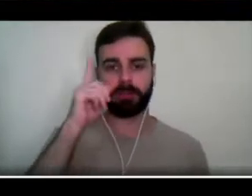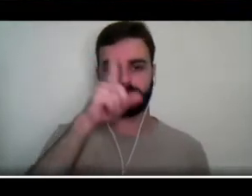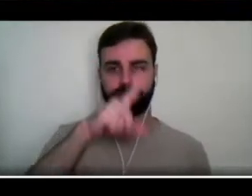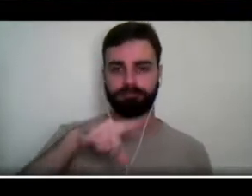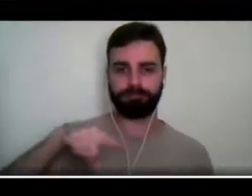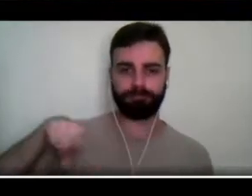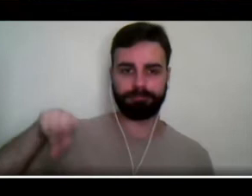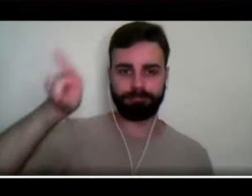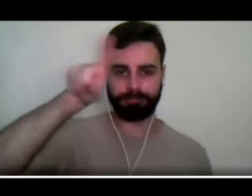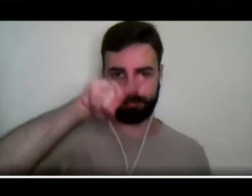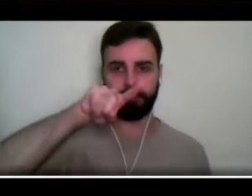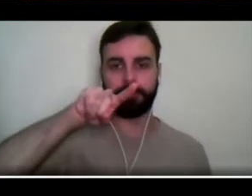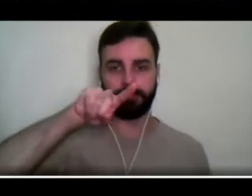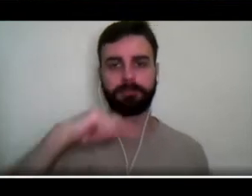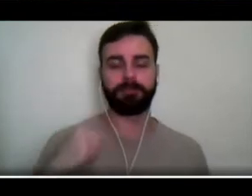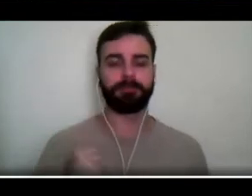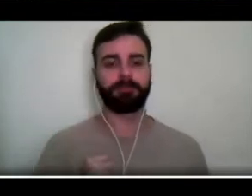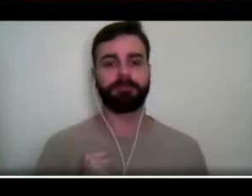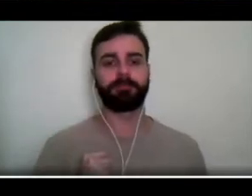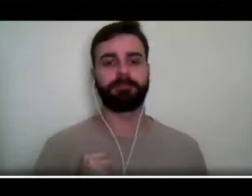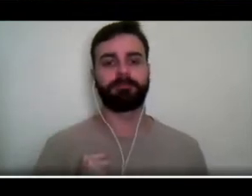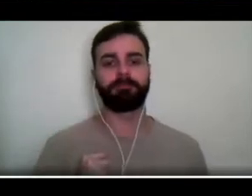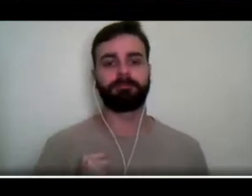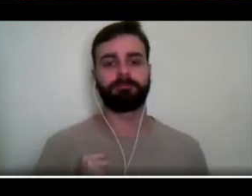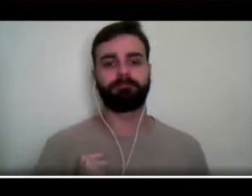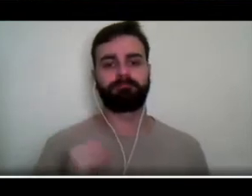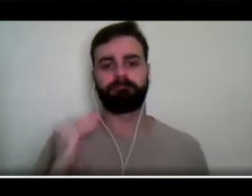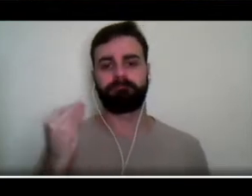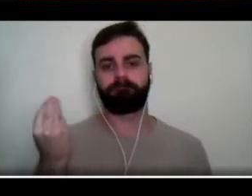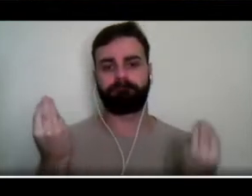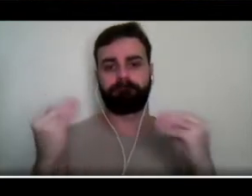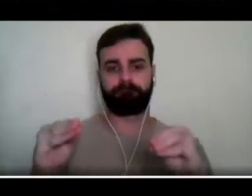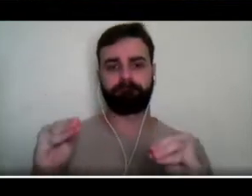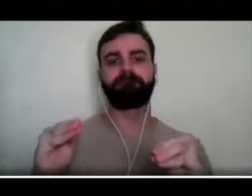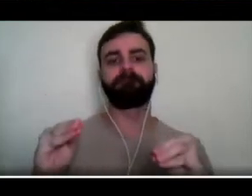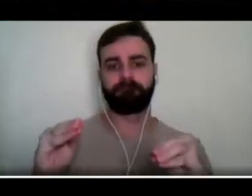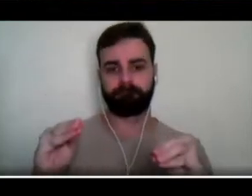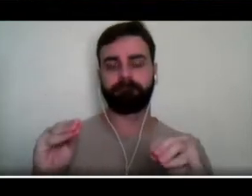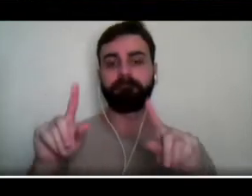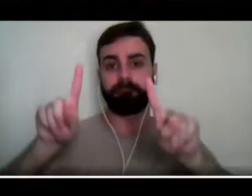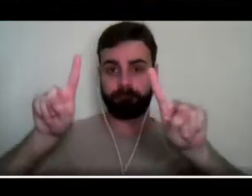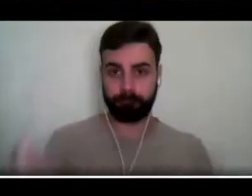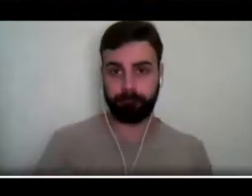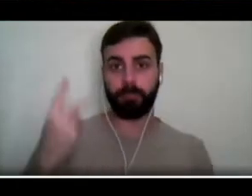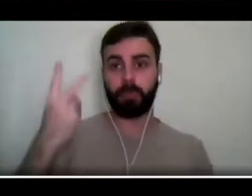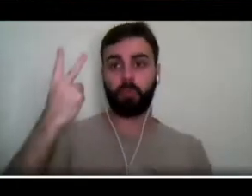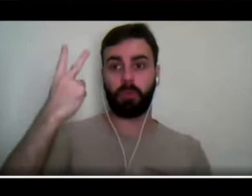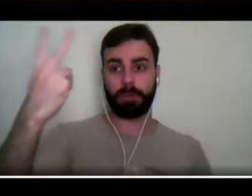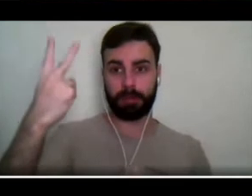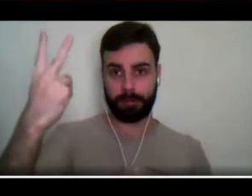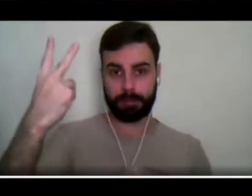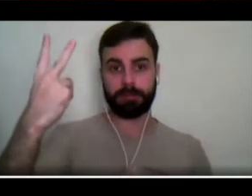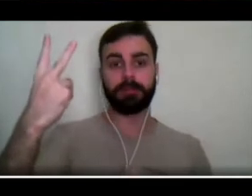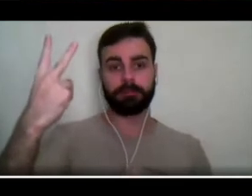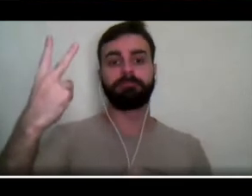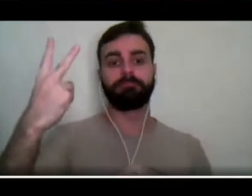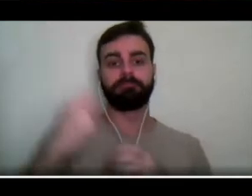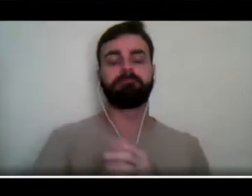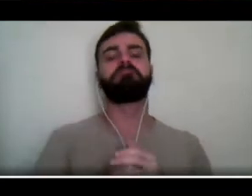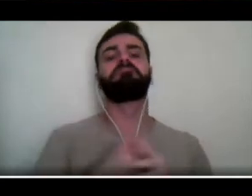Eu vou botar isso aqui, só que eu vou levar isso aqui ao quadrado e vou tirar a raiz quadrada. Façam essa